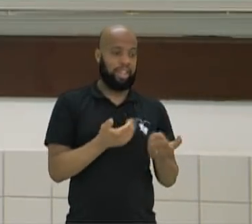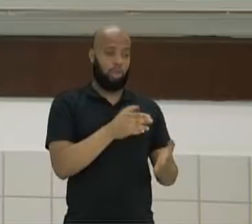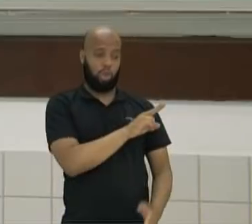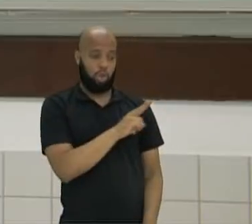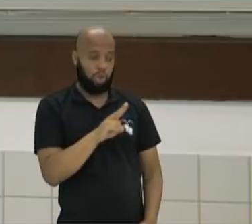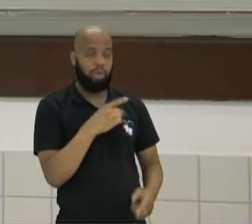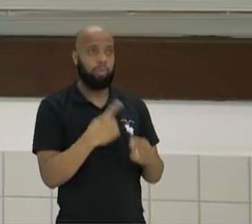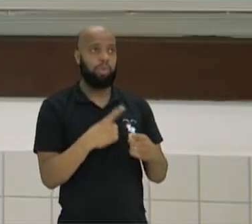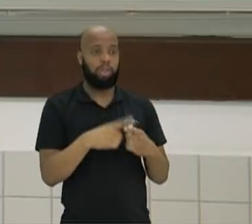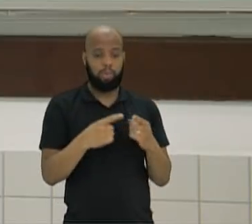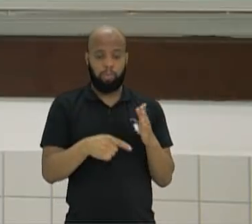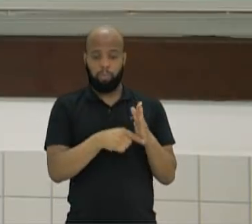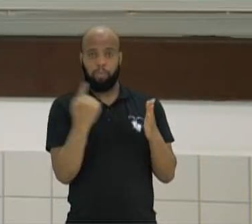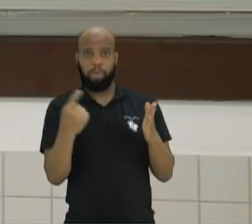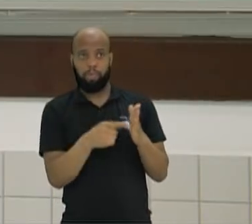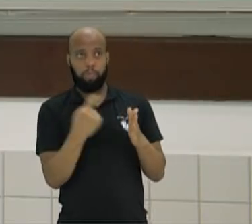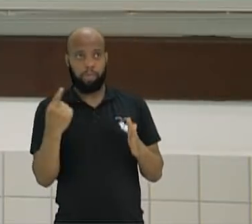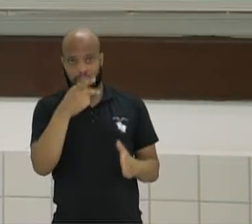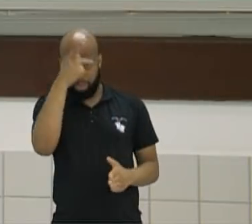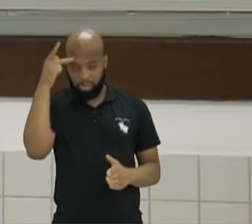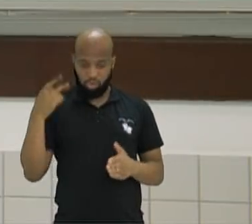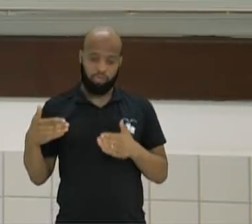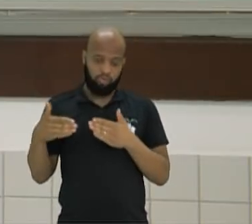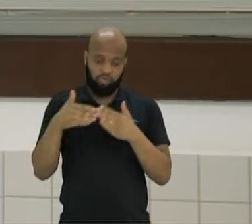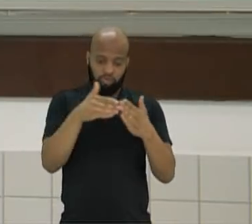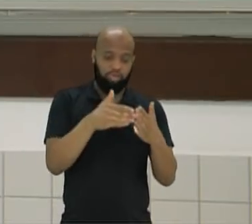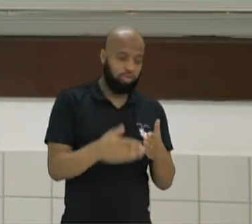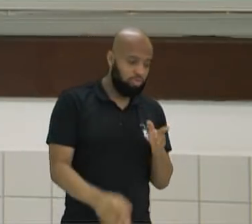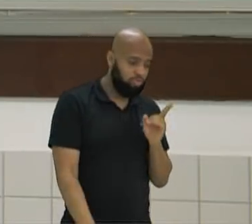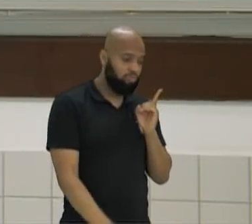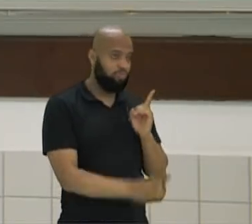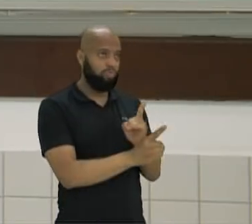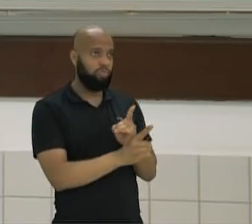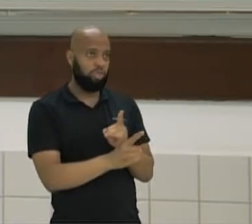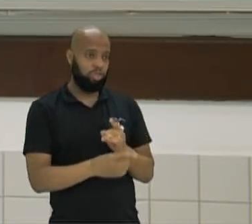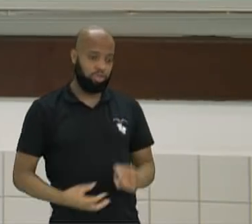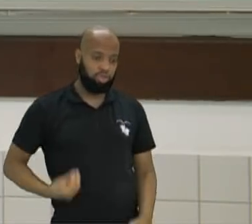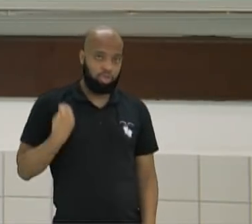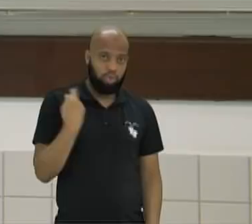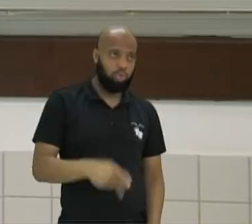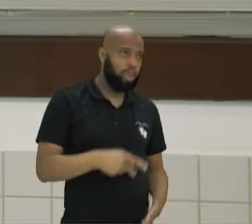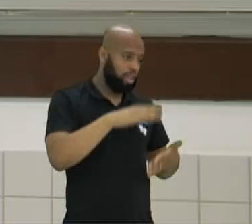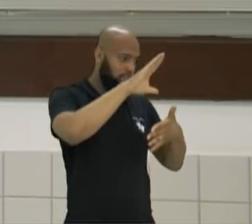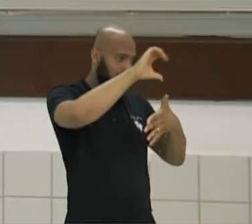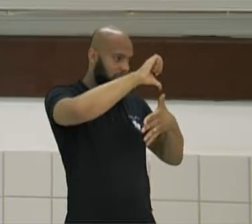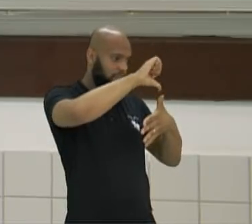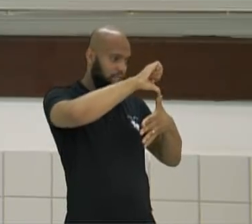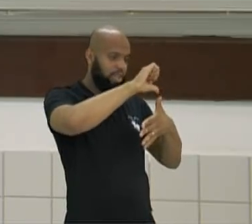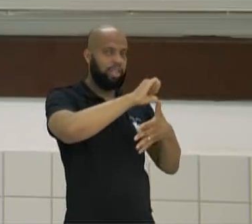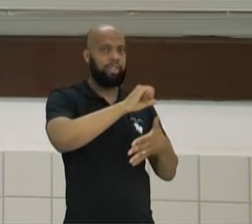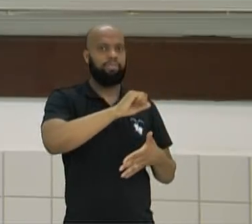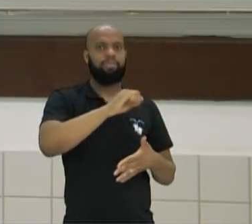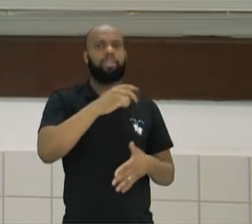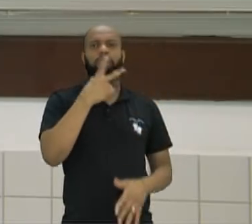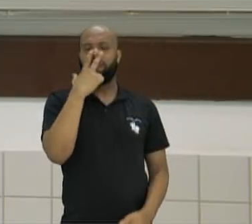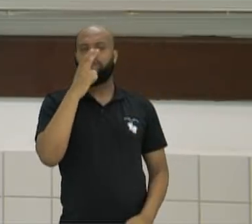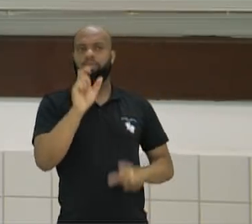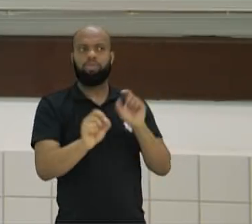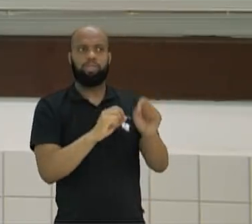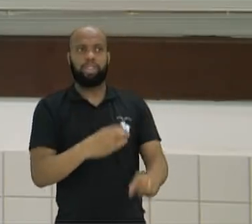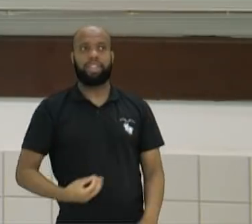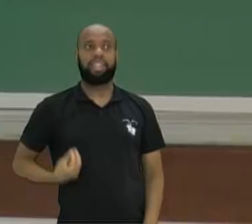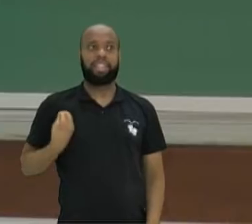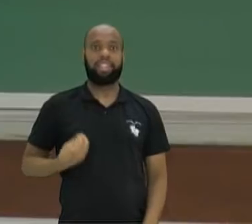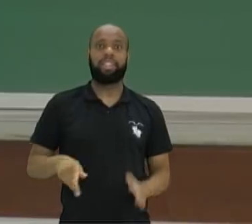nome porque os primeiros viajantes, os primeiros navegadores, vieram para a América, né, assim como Colombo, achando que estavam